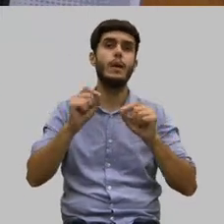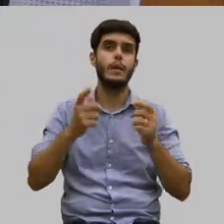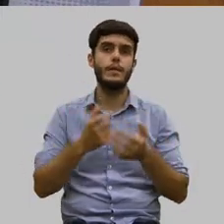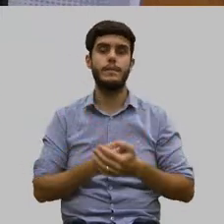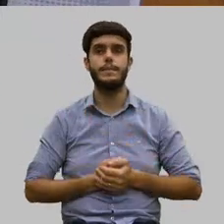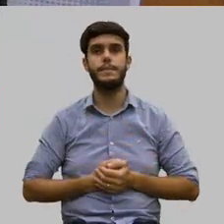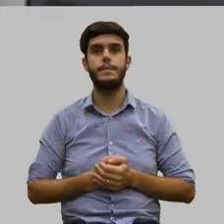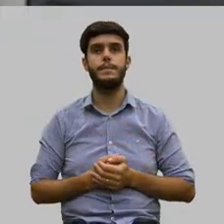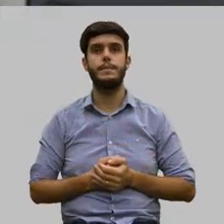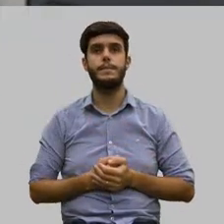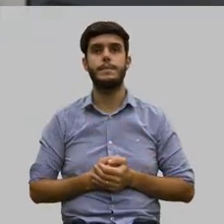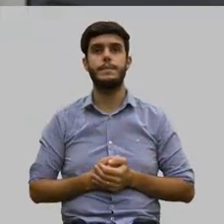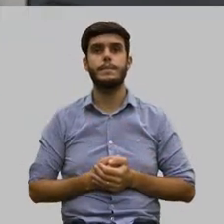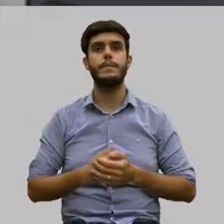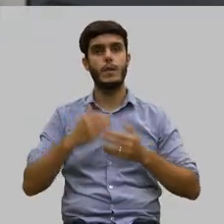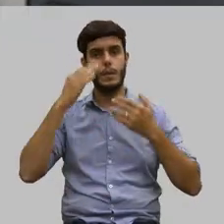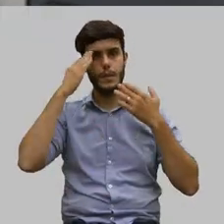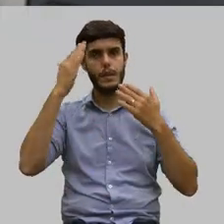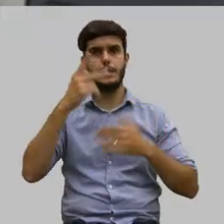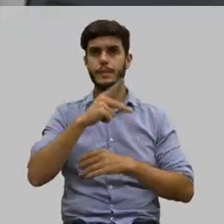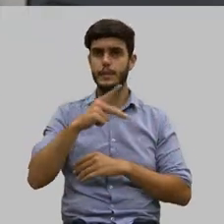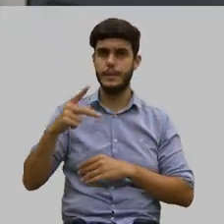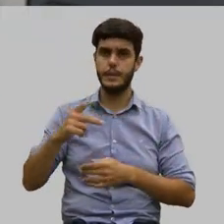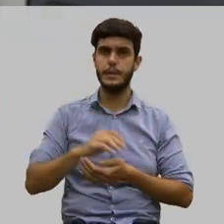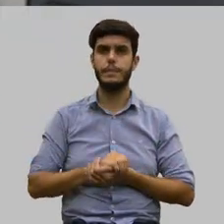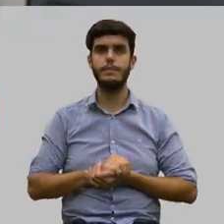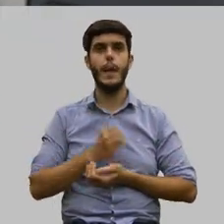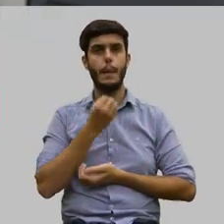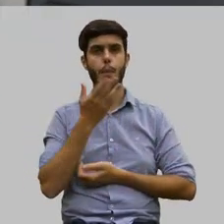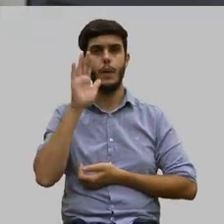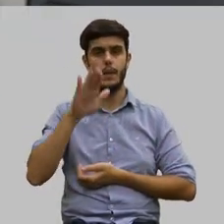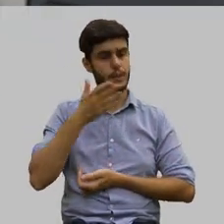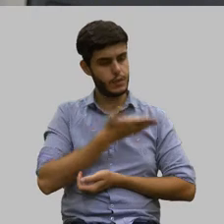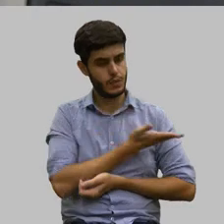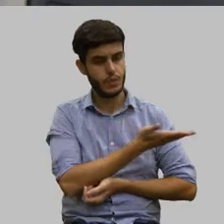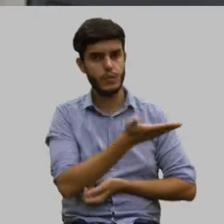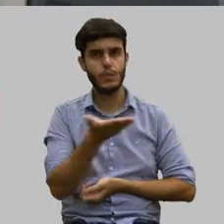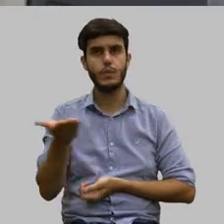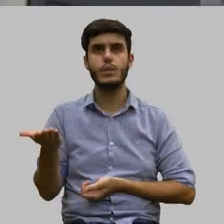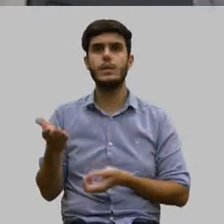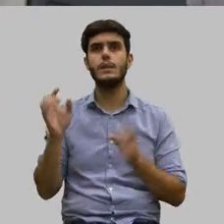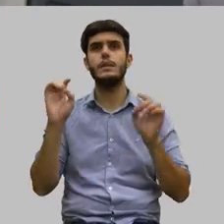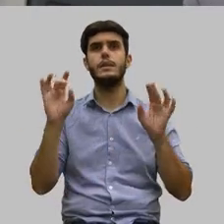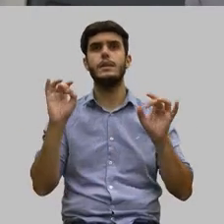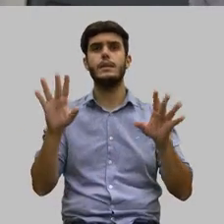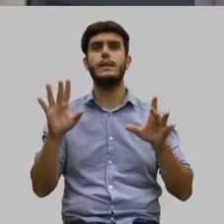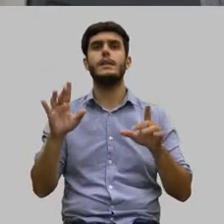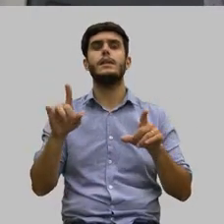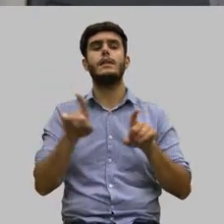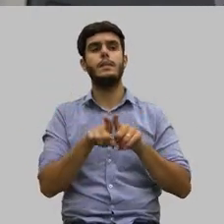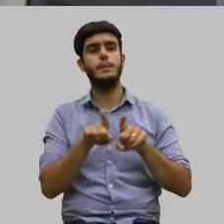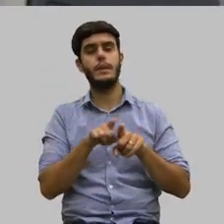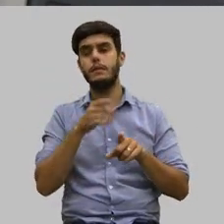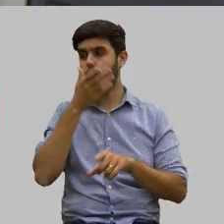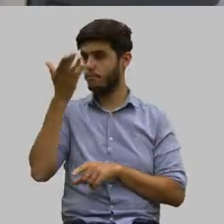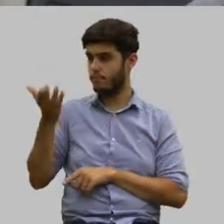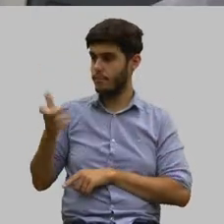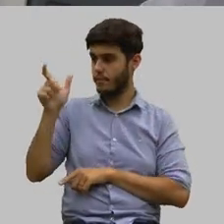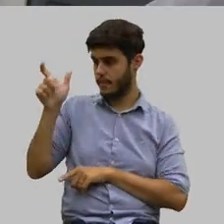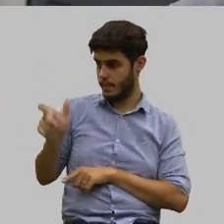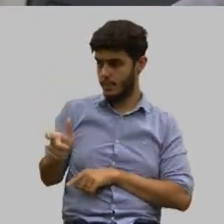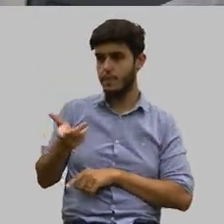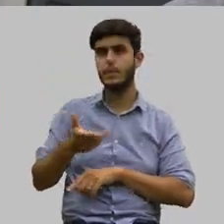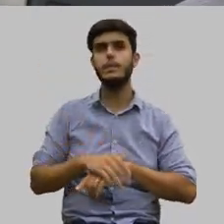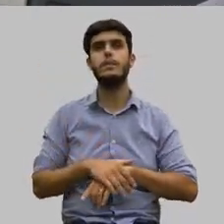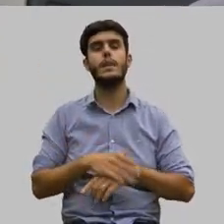Obrigado Presidente queria desejar boa tarde a todos em especial a vossa excelência primeiro por nos